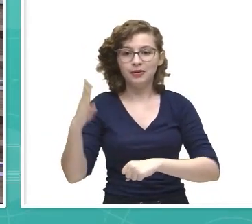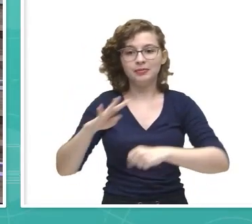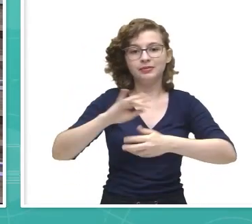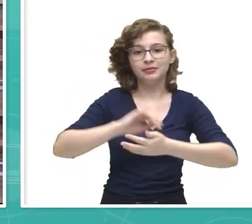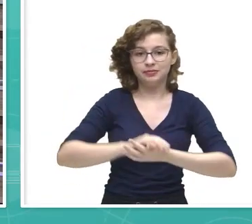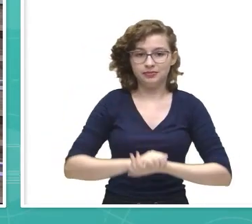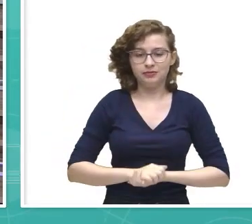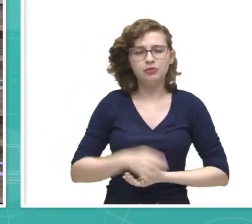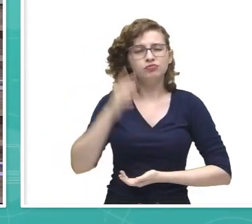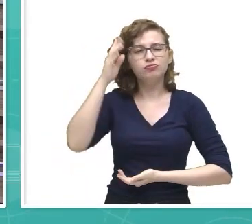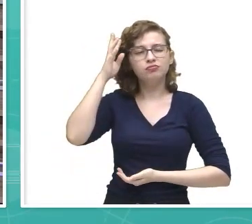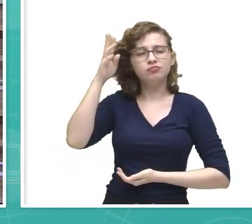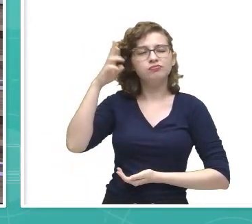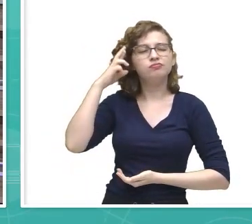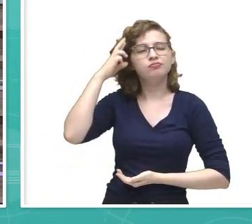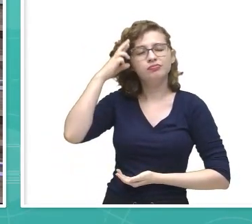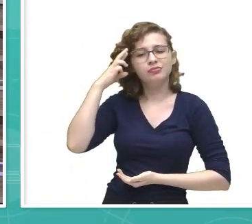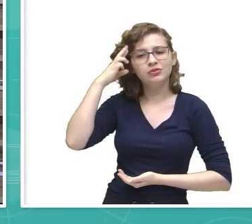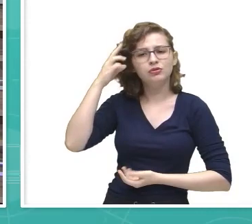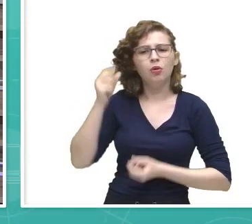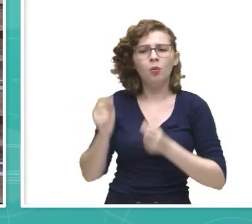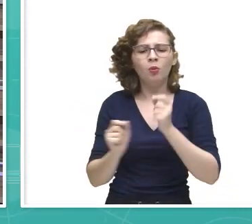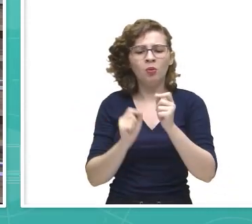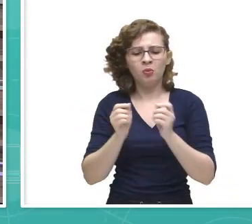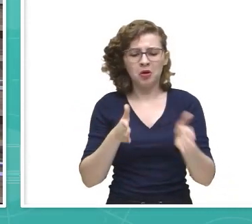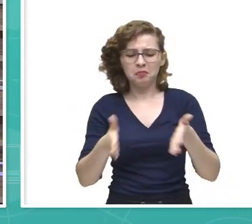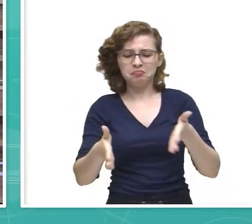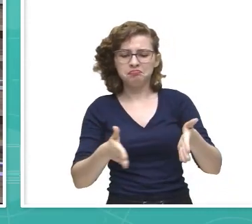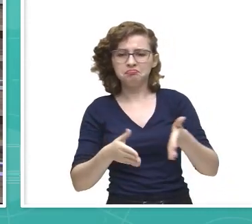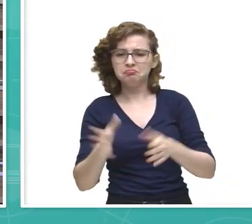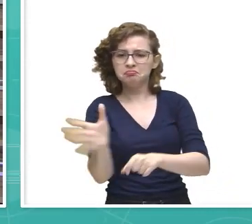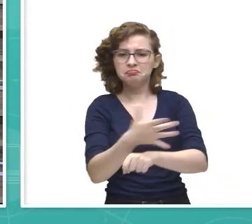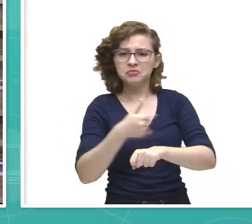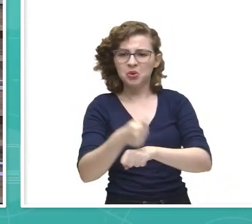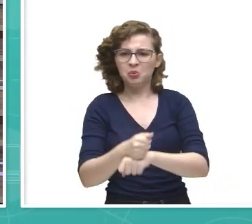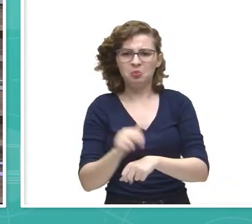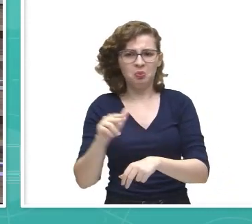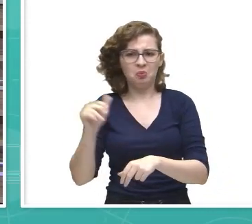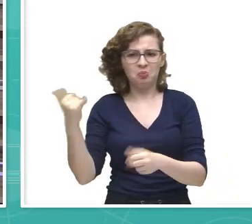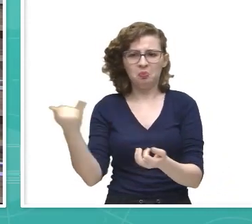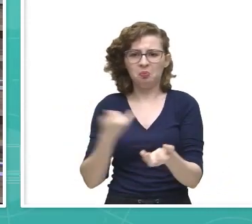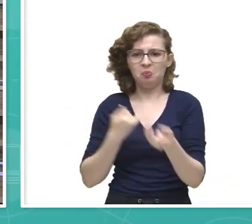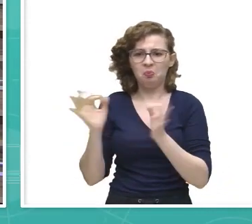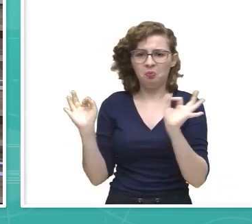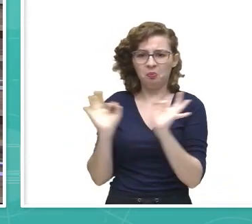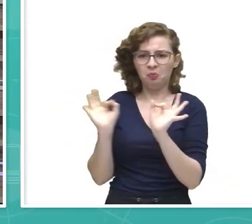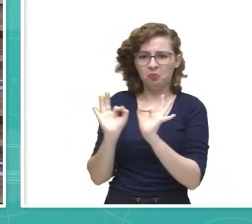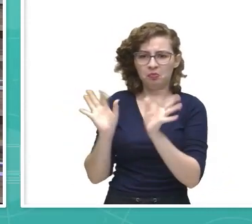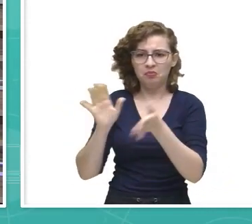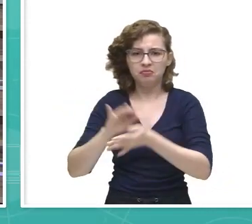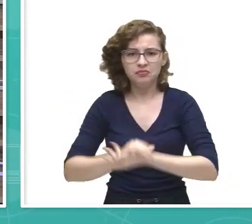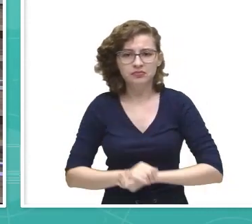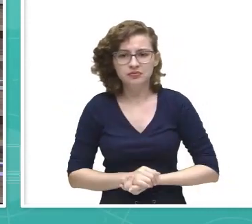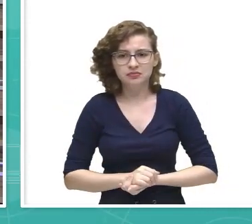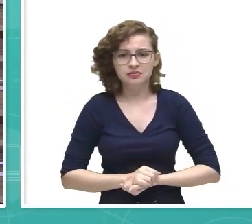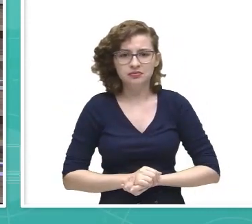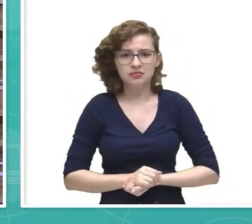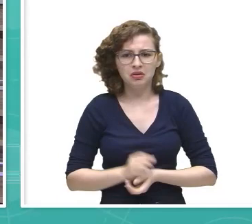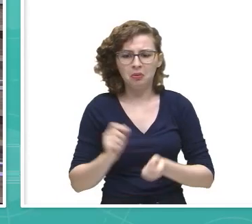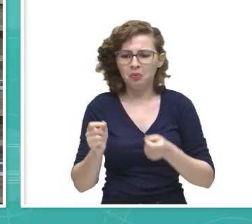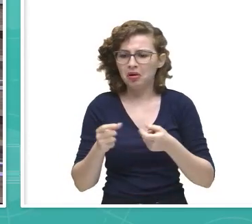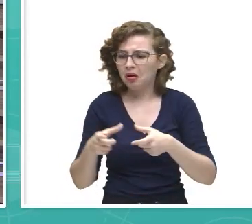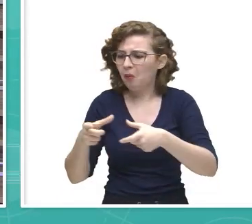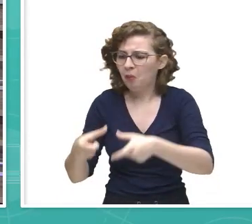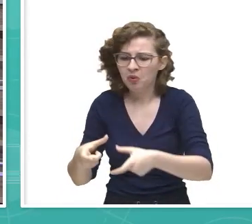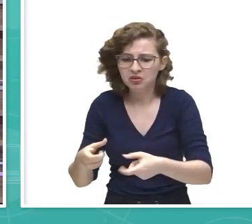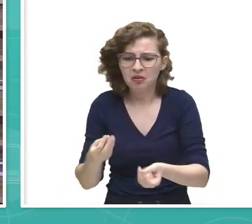pré-colonial brasileiro. O que vem a ser esse período, professor? Eu nunca ouvi falar nesse período ainda. Período pré-colonial, o que é, de onde vem,